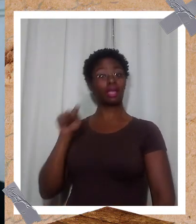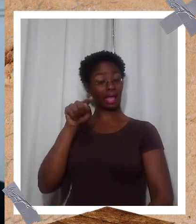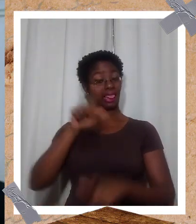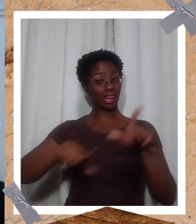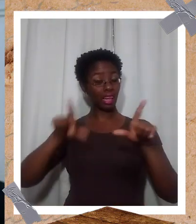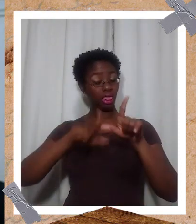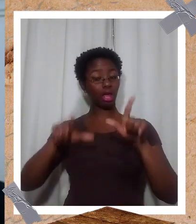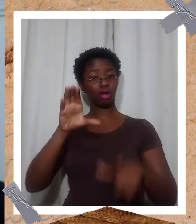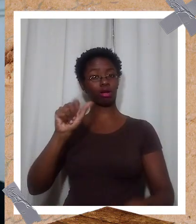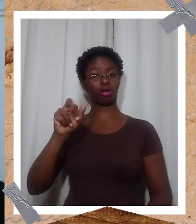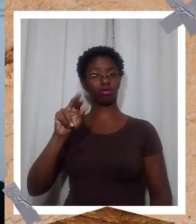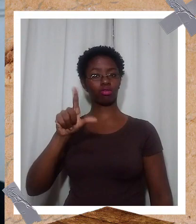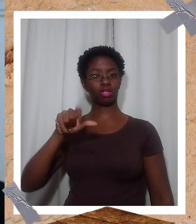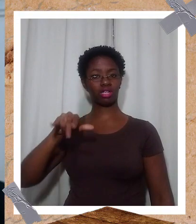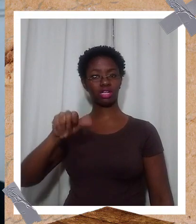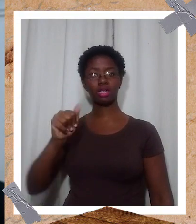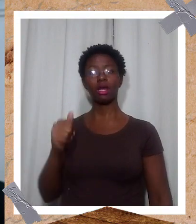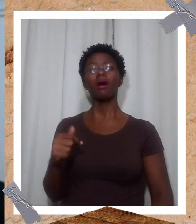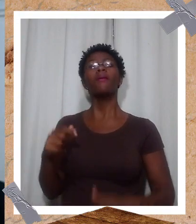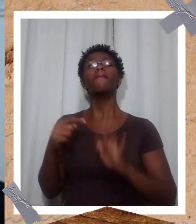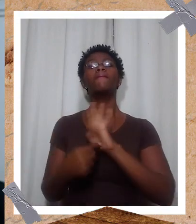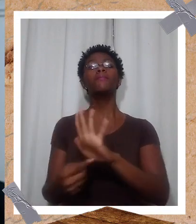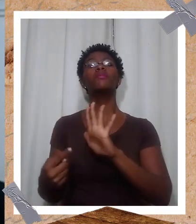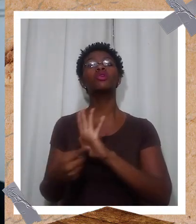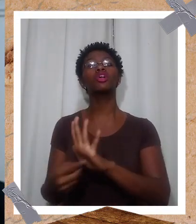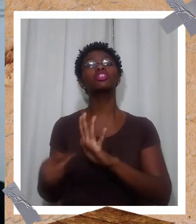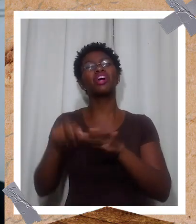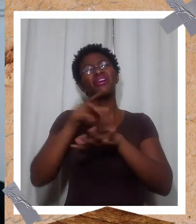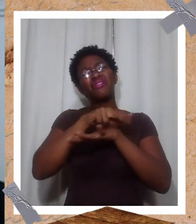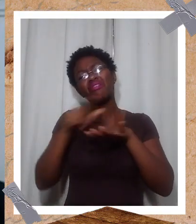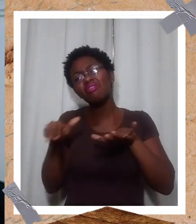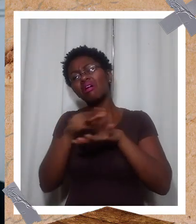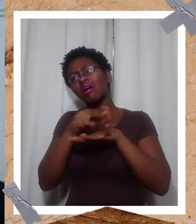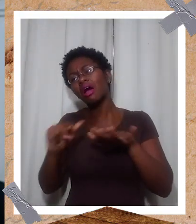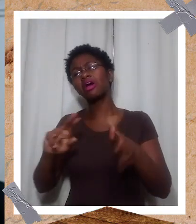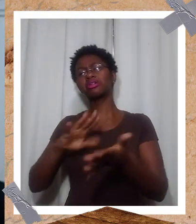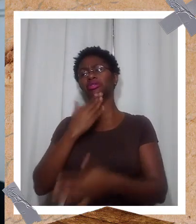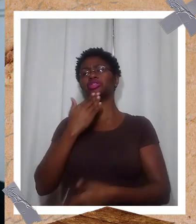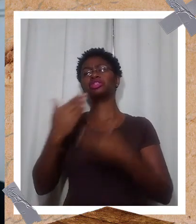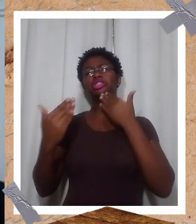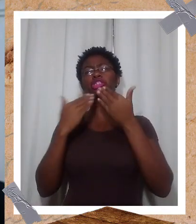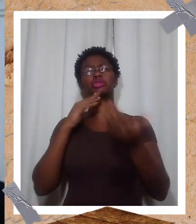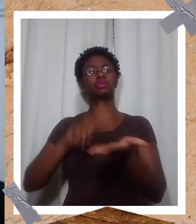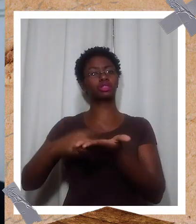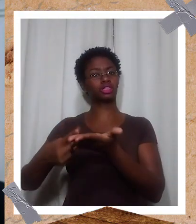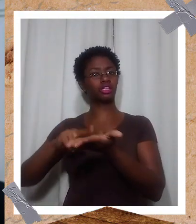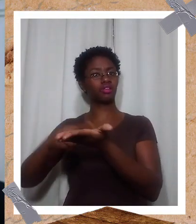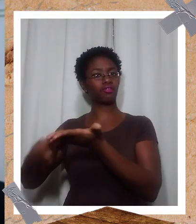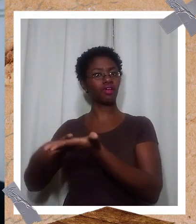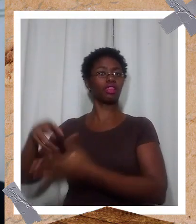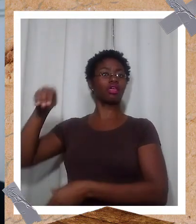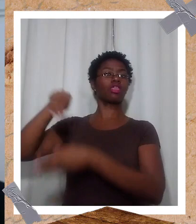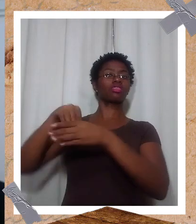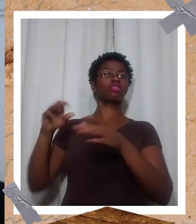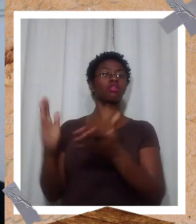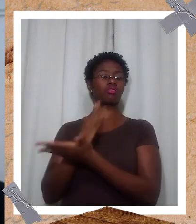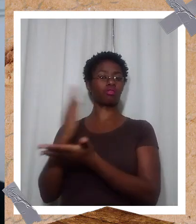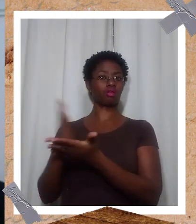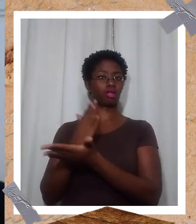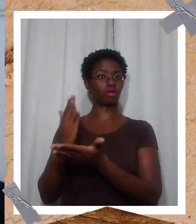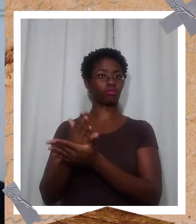novas camadas de significado existentes no quarto de despejo. Ali, onde jogamos os